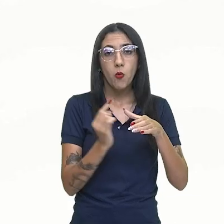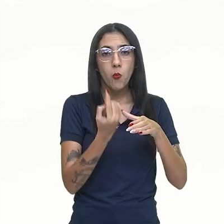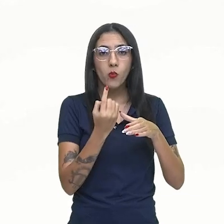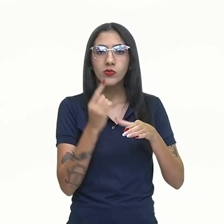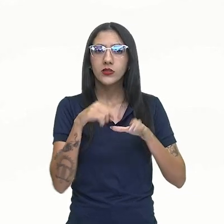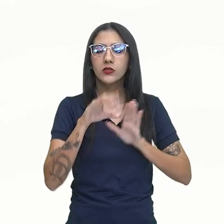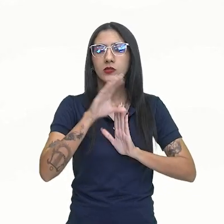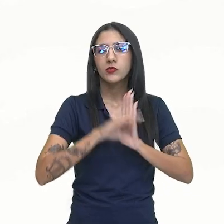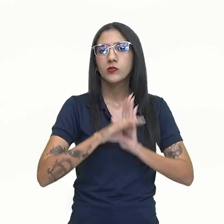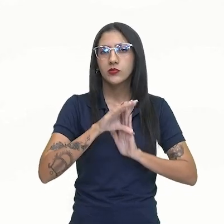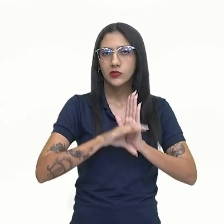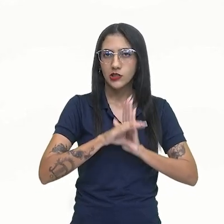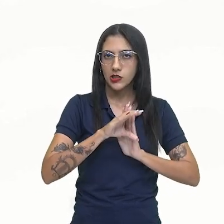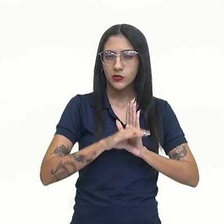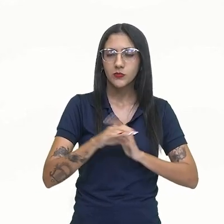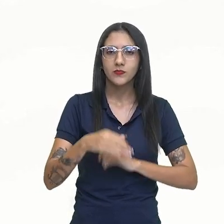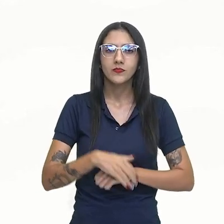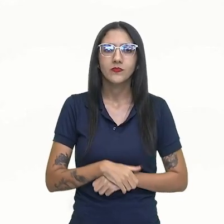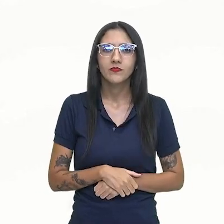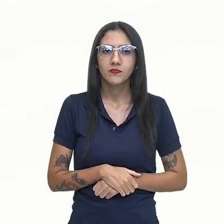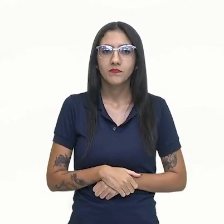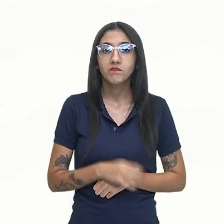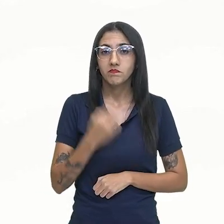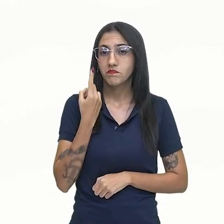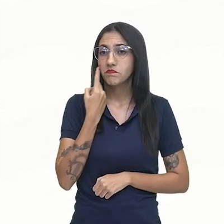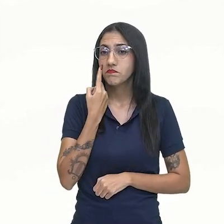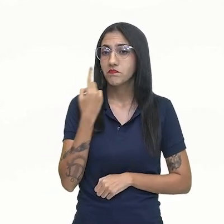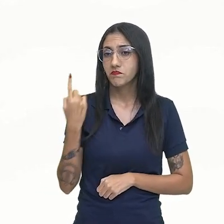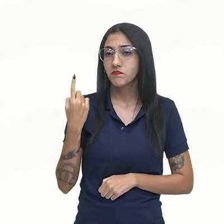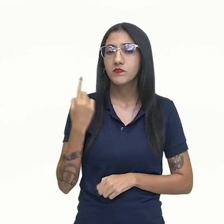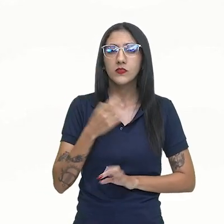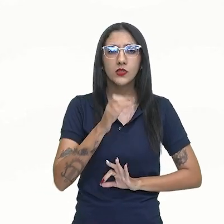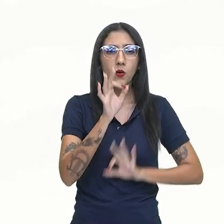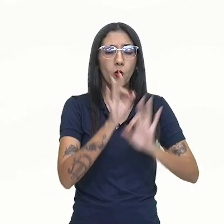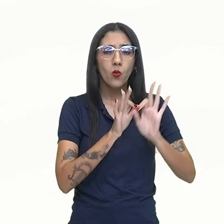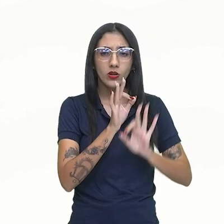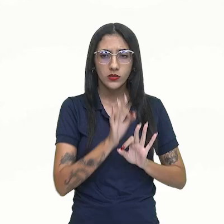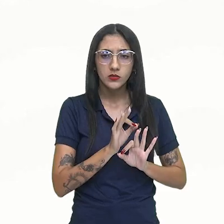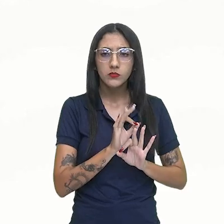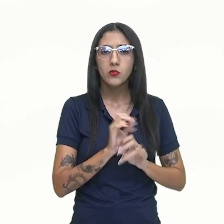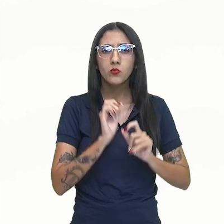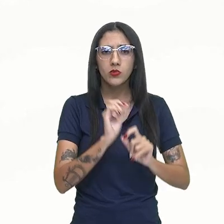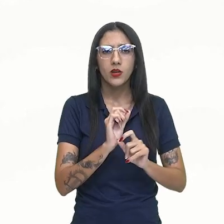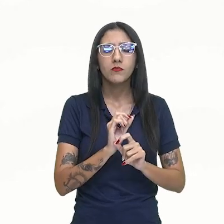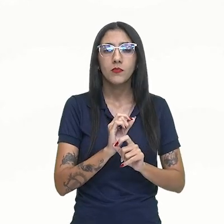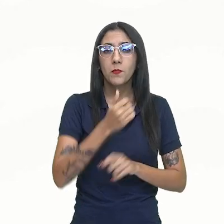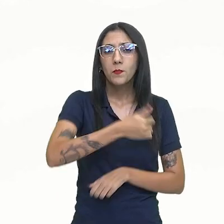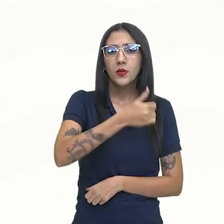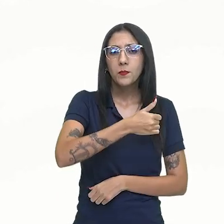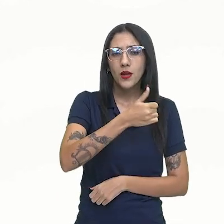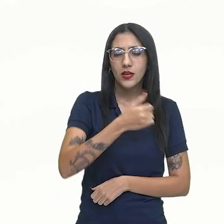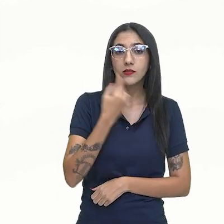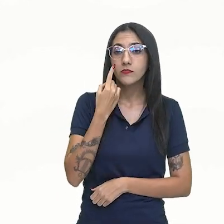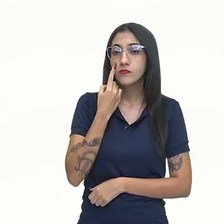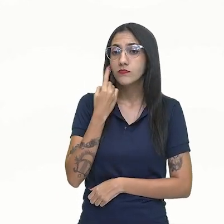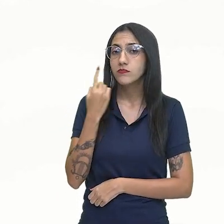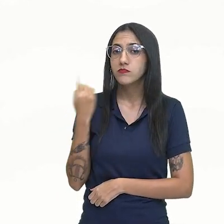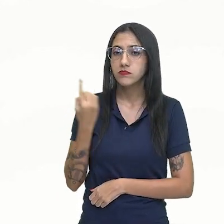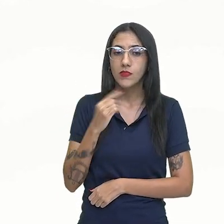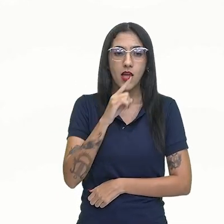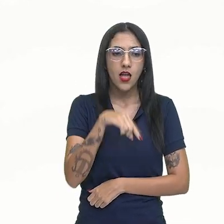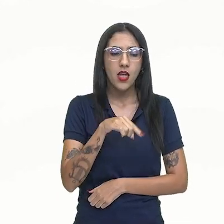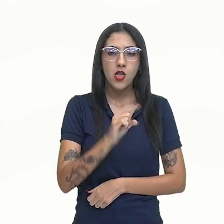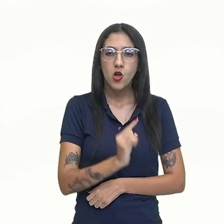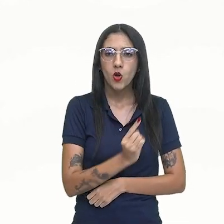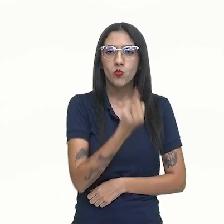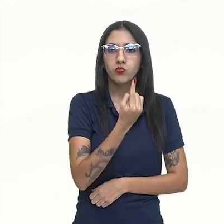conceitos, né? Aqui nós temos o conceito de organismo Então, o organismo é o